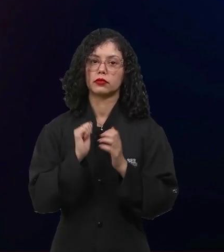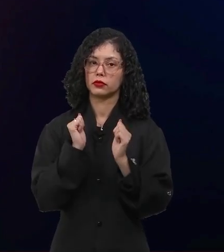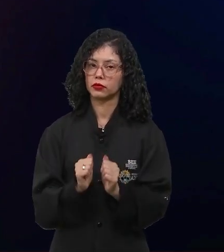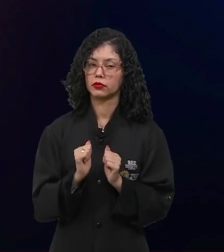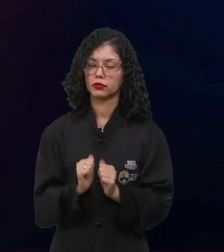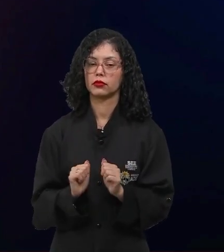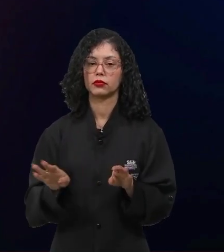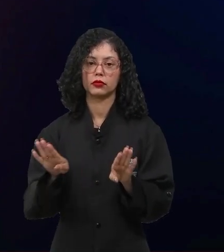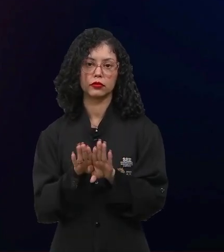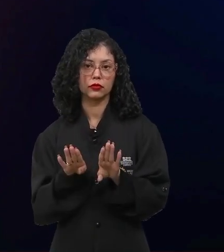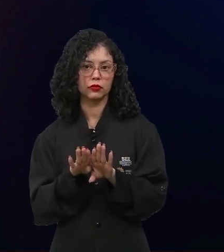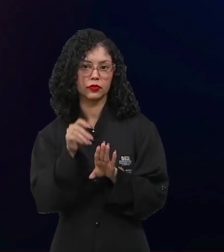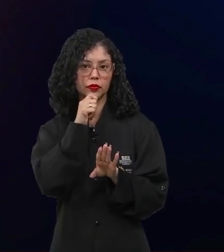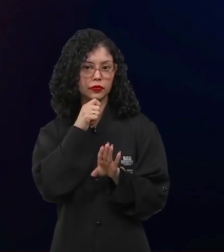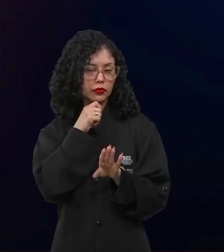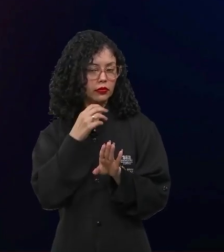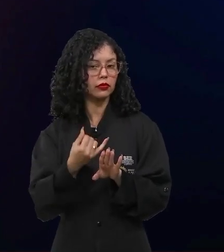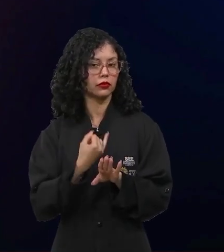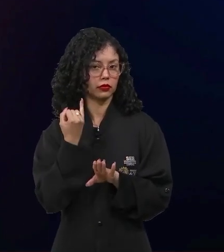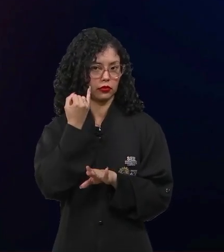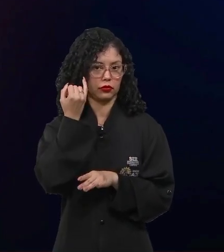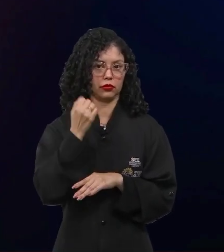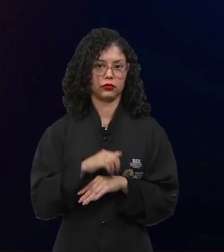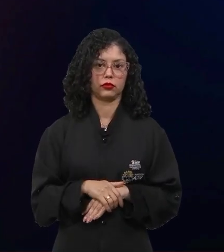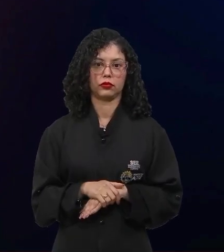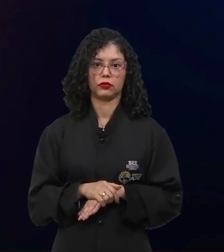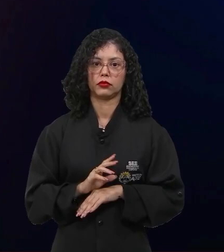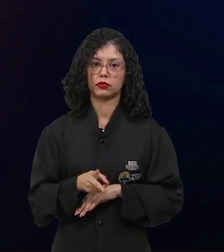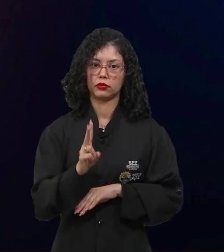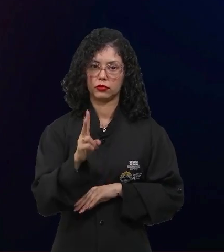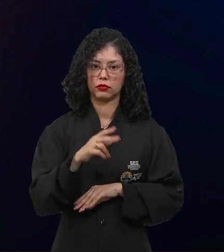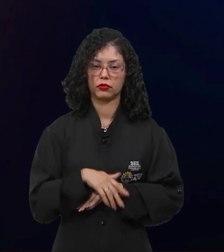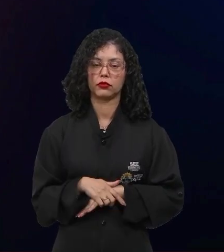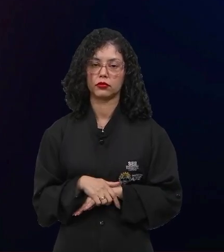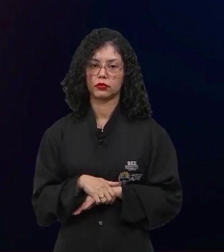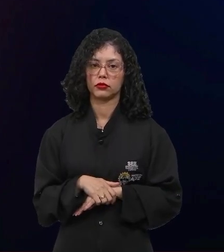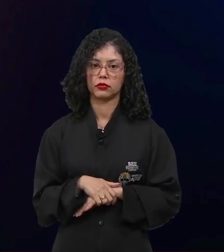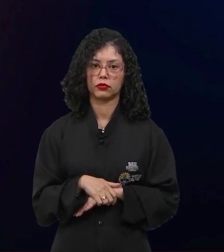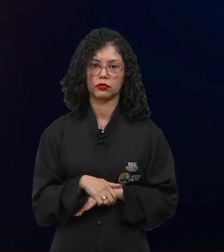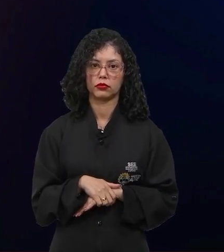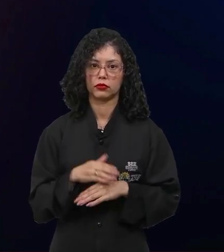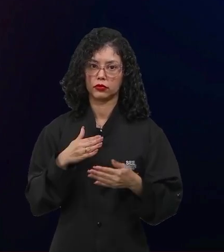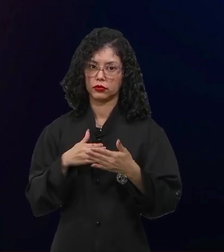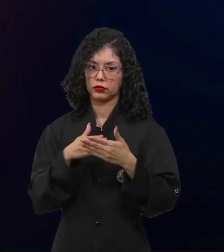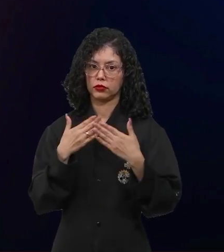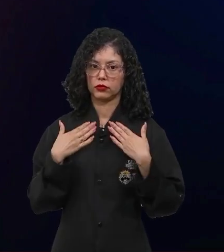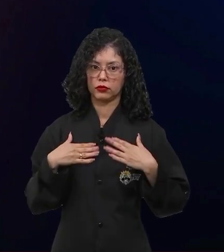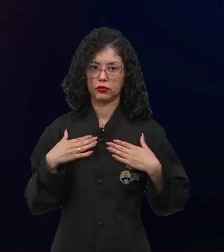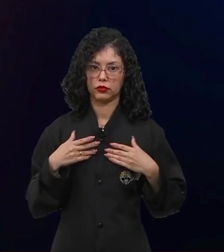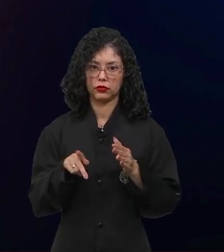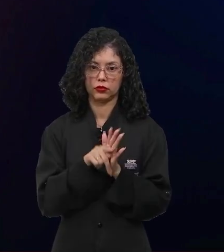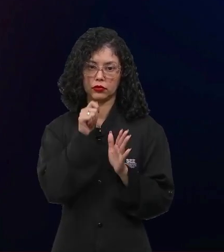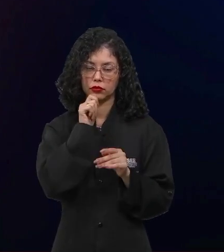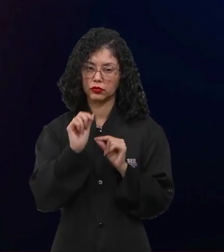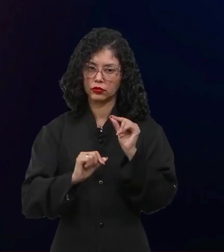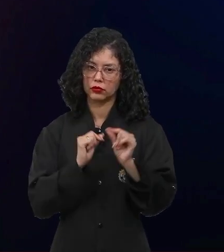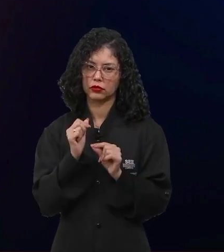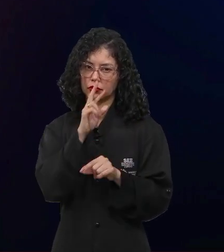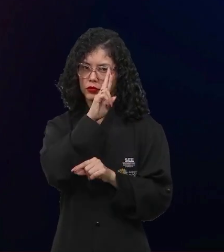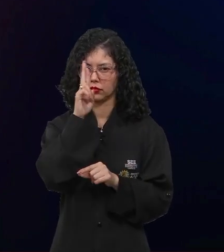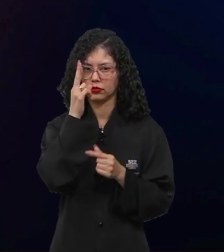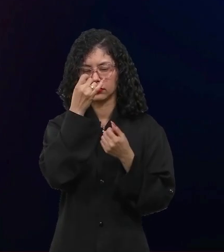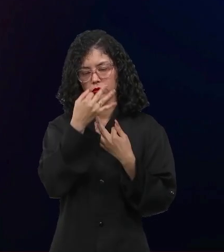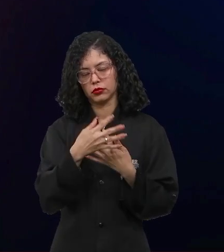podendo ser historicamente precisos ou intencionalmente subvertidos para impacto dramático. À medida que a história vai